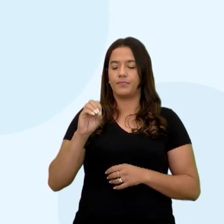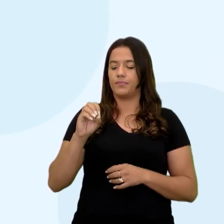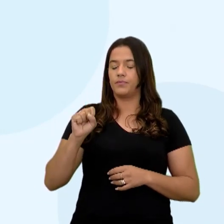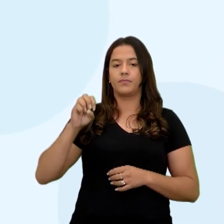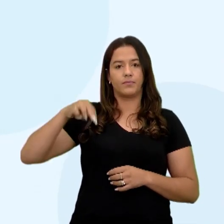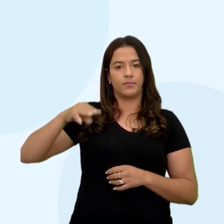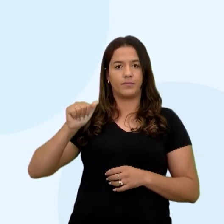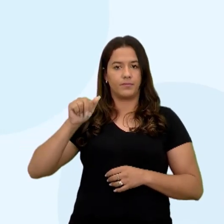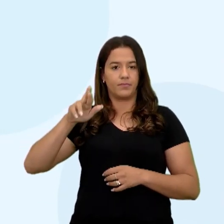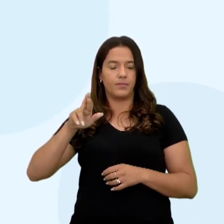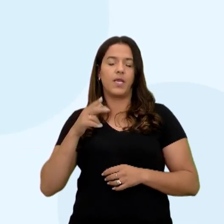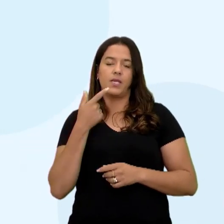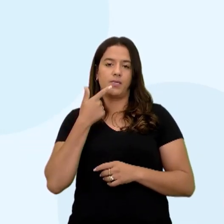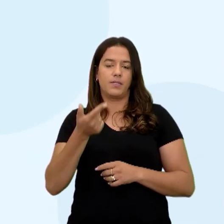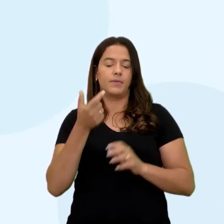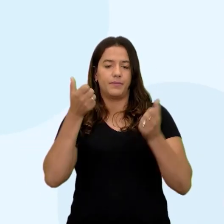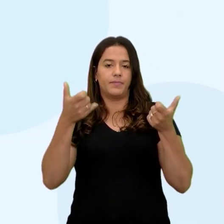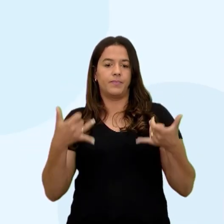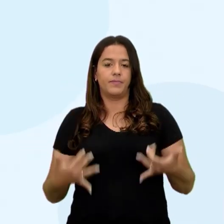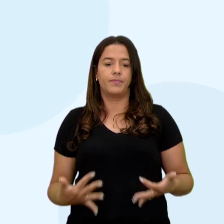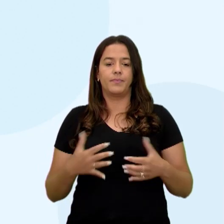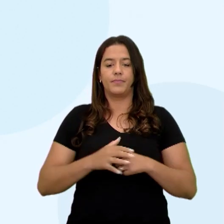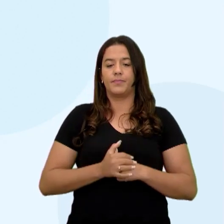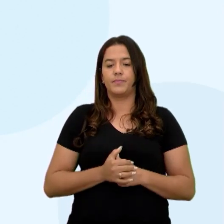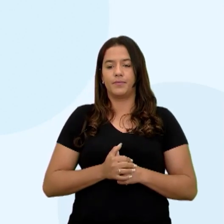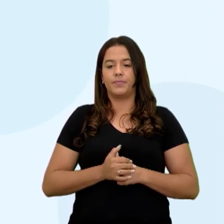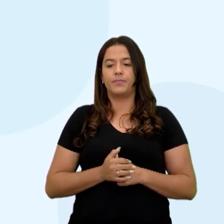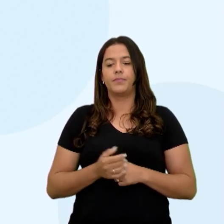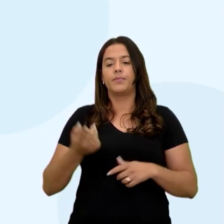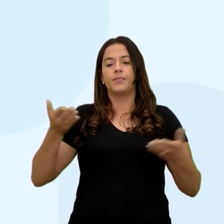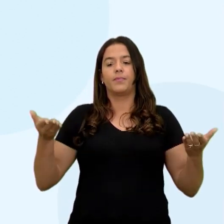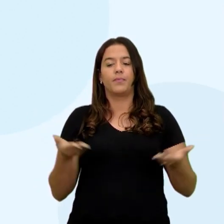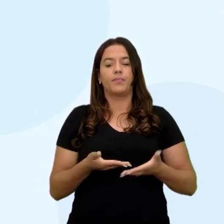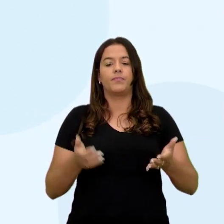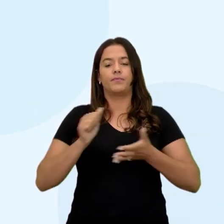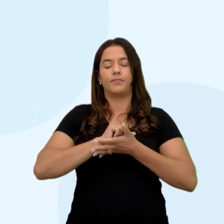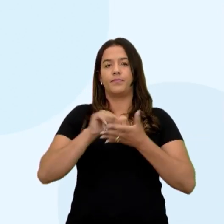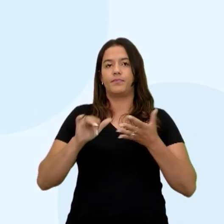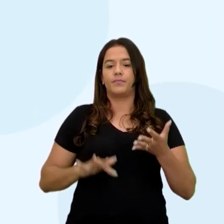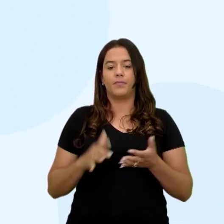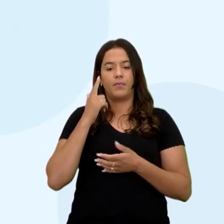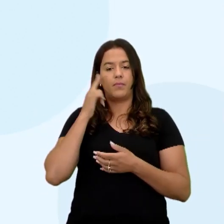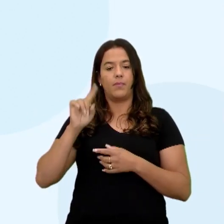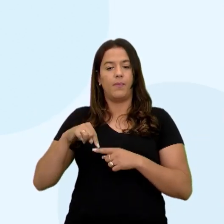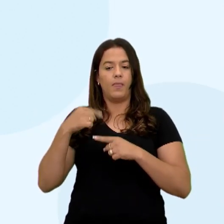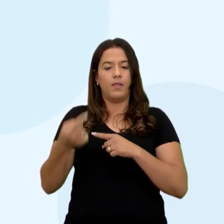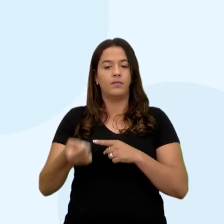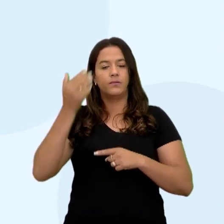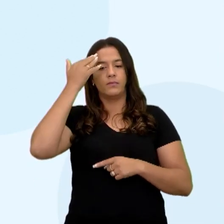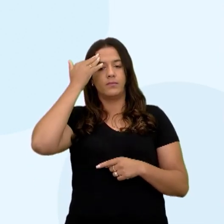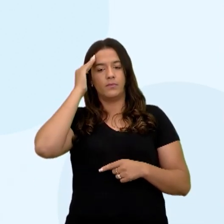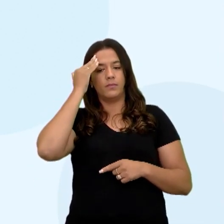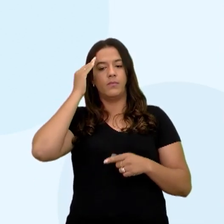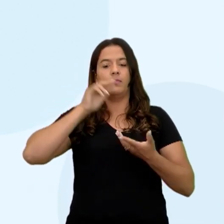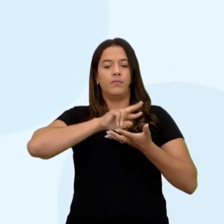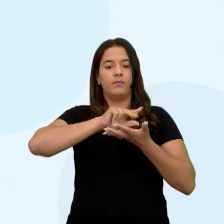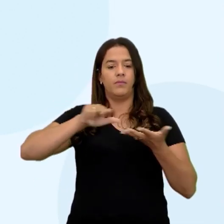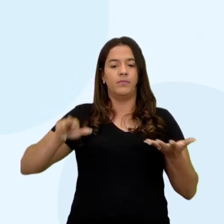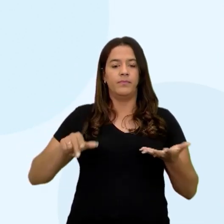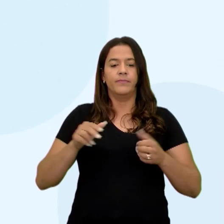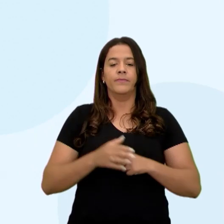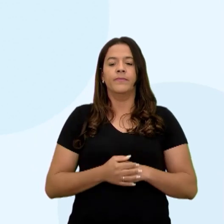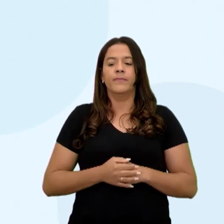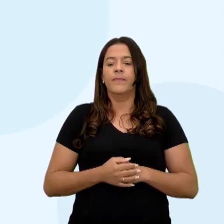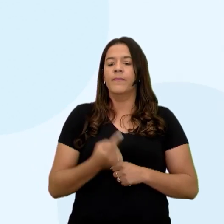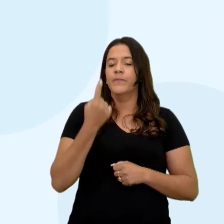assim: variáveis e incógnitas. Vamos fazer juntos a atividade a seguir e entender a proposta.